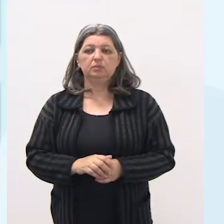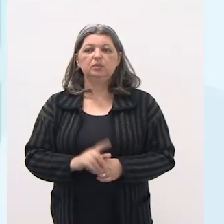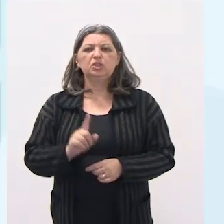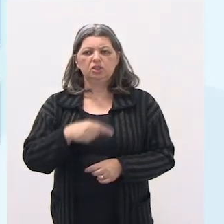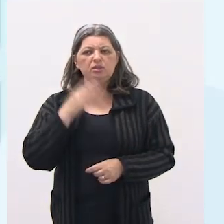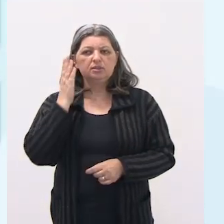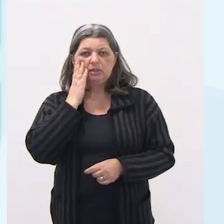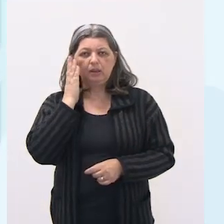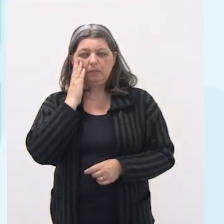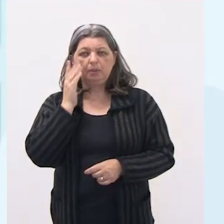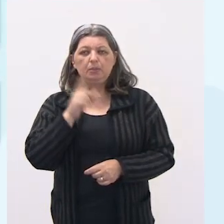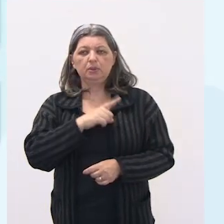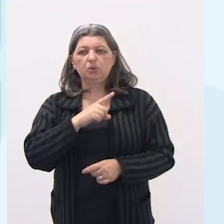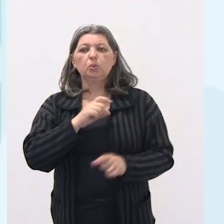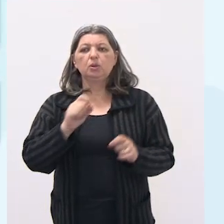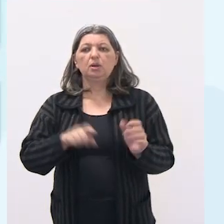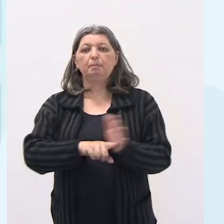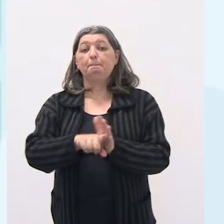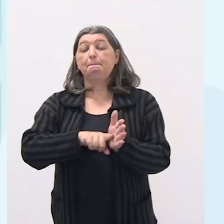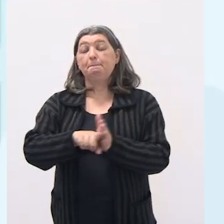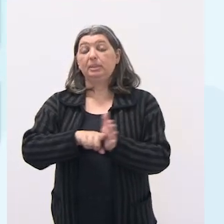sabemos, pelo censo, que